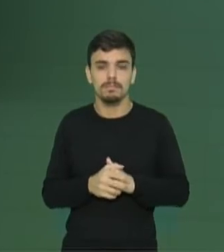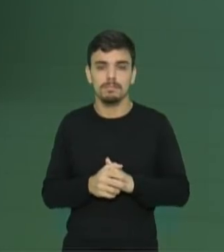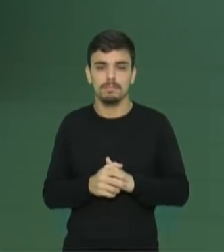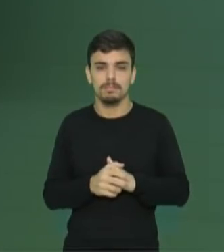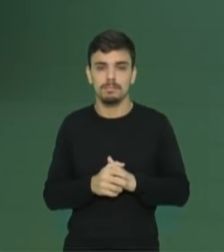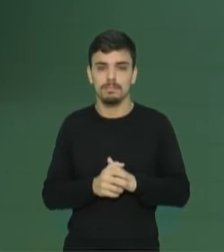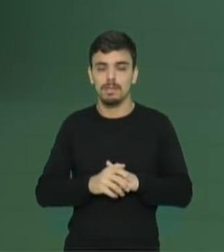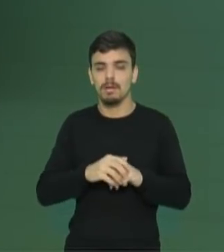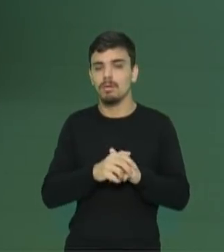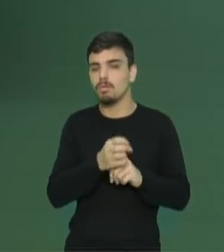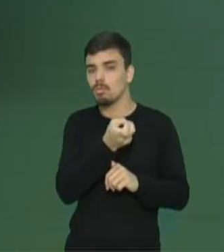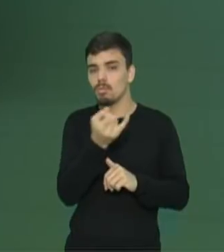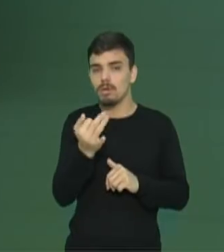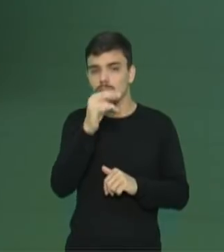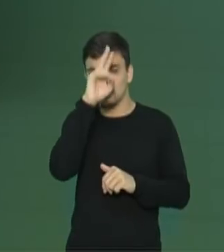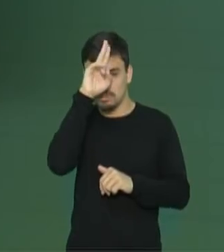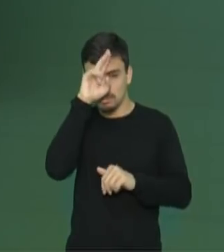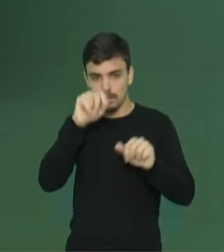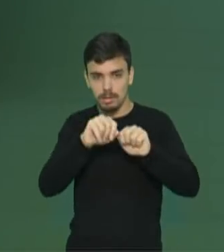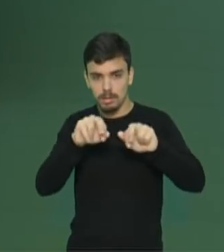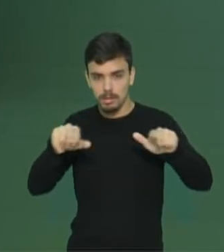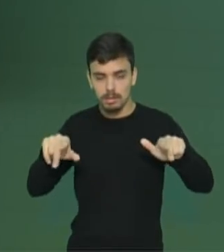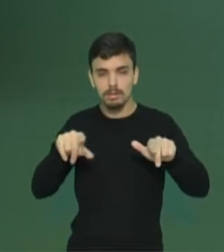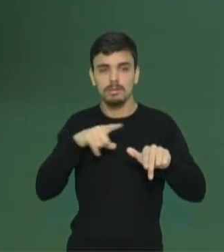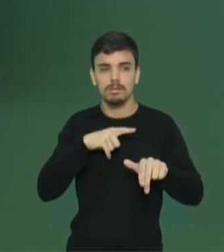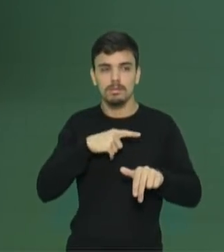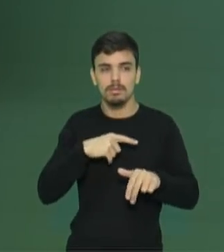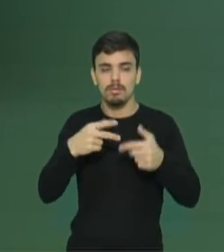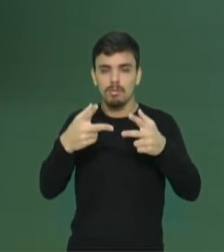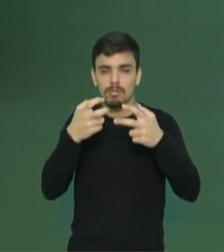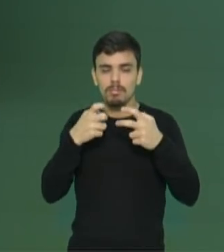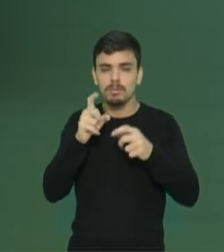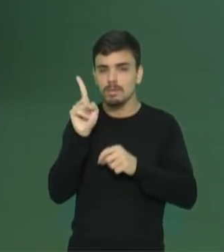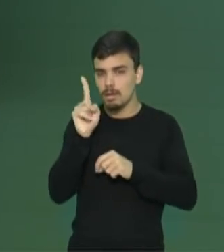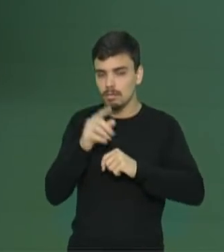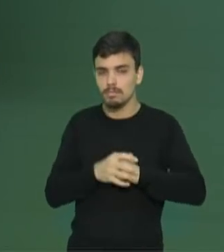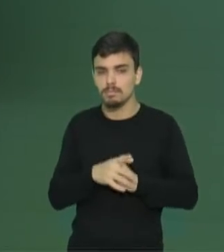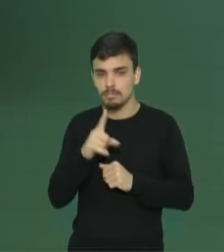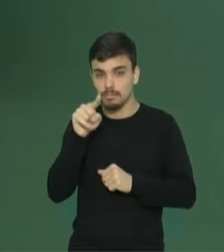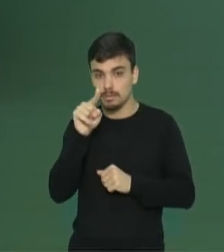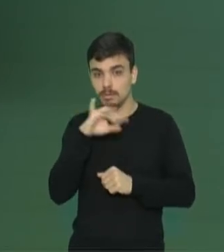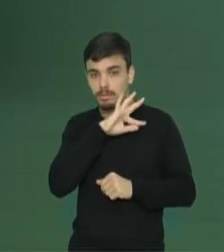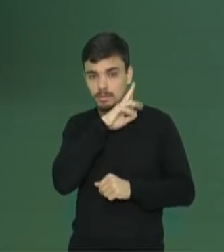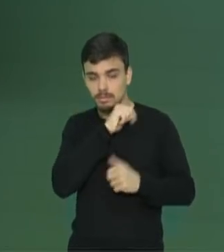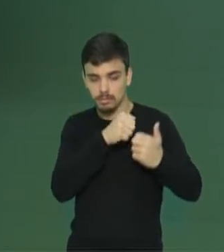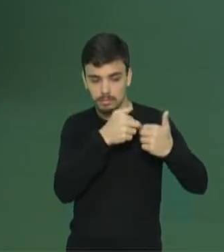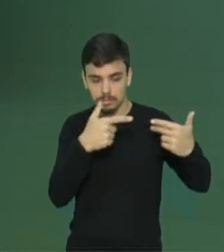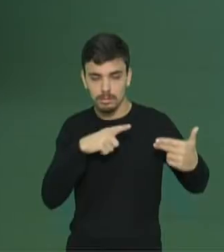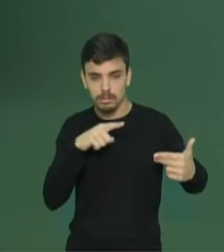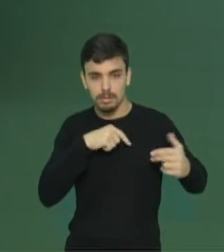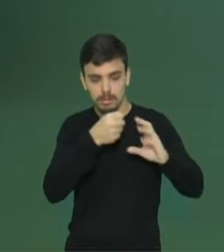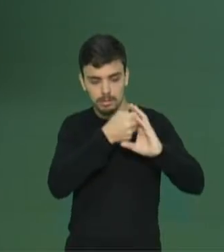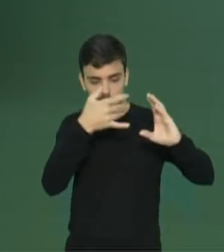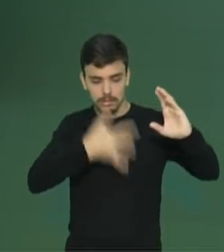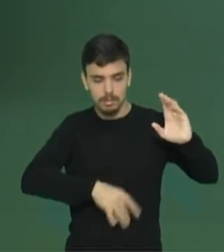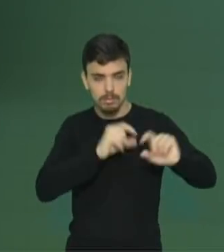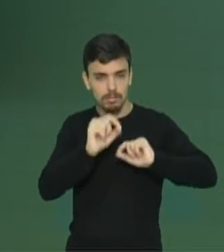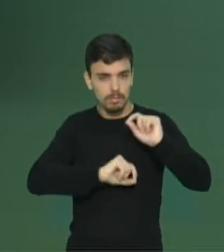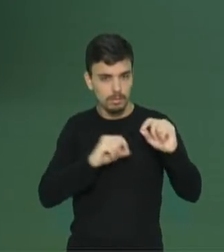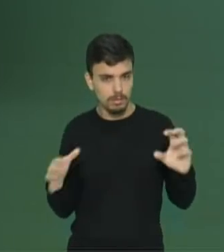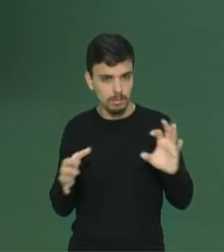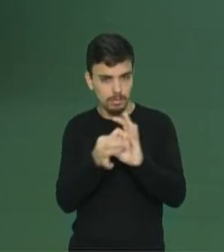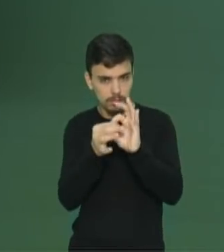quanto aracnídeo nela. Observe os artrópodes a seguir. Esses animais possuem várias características em